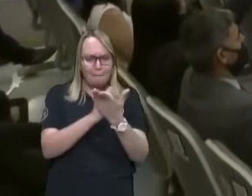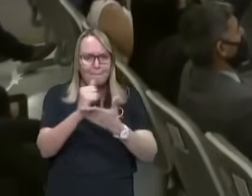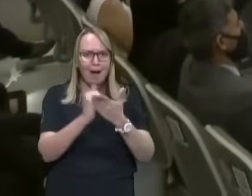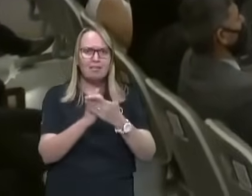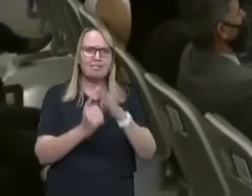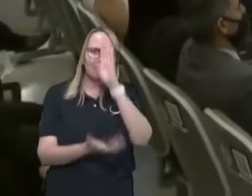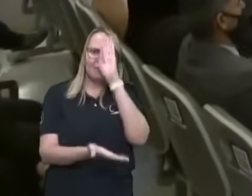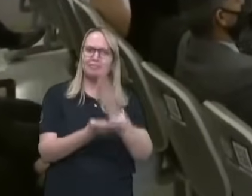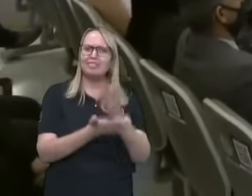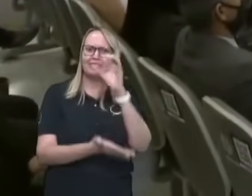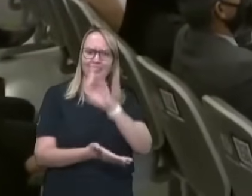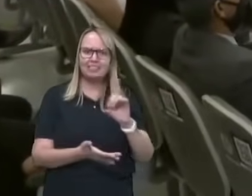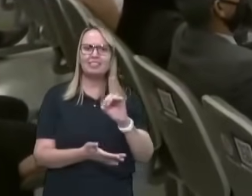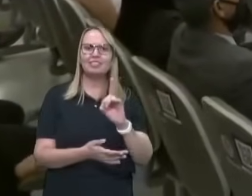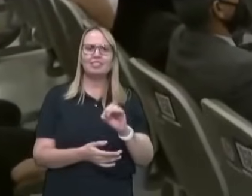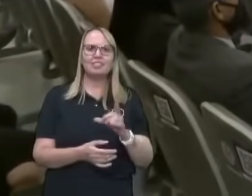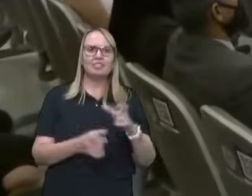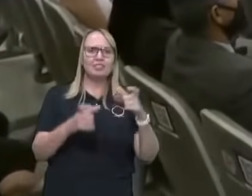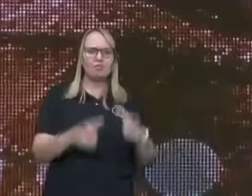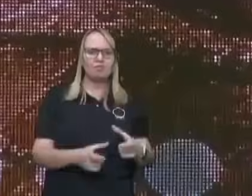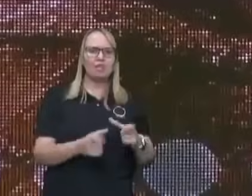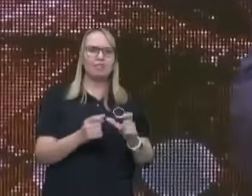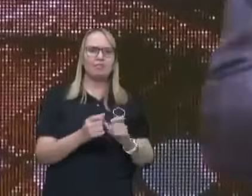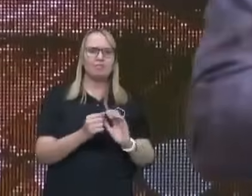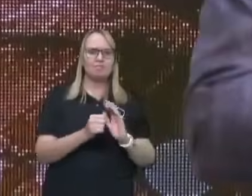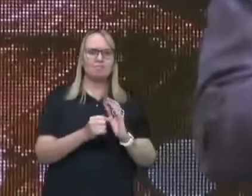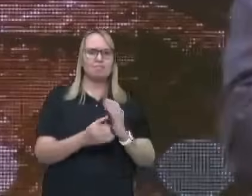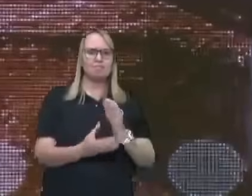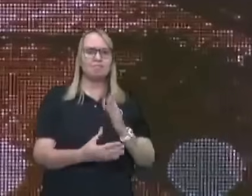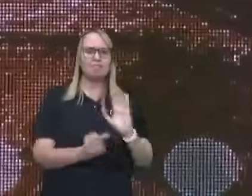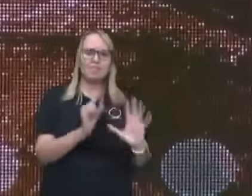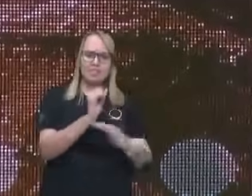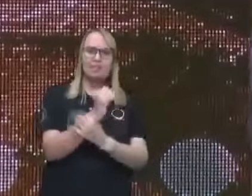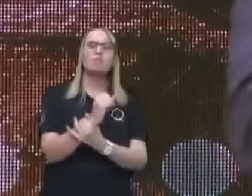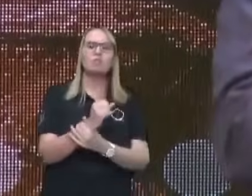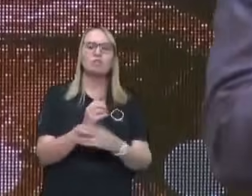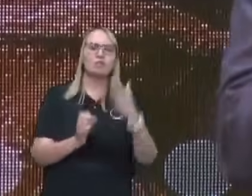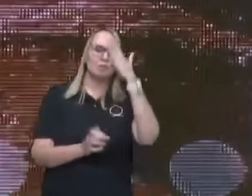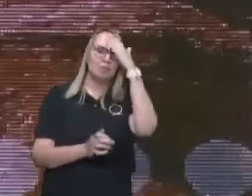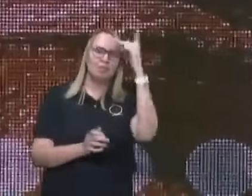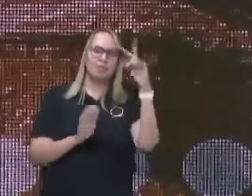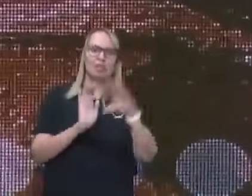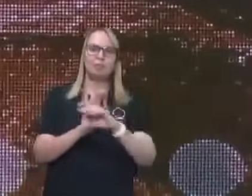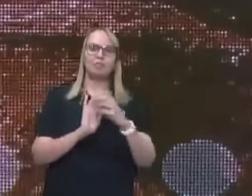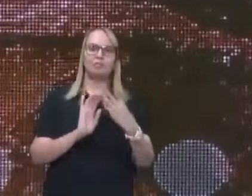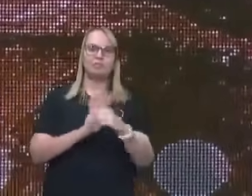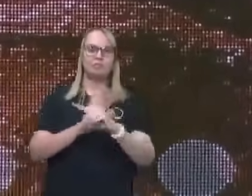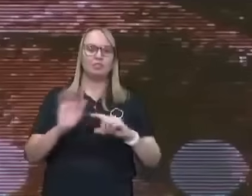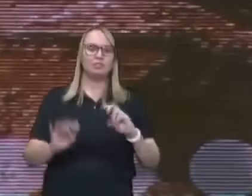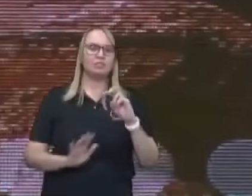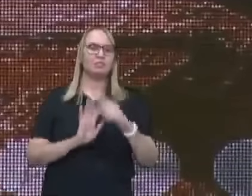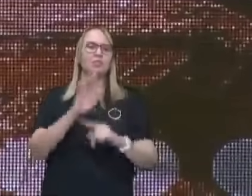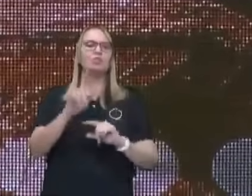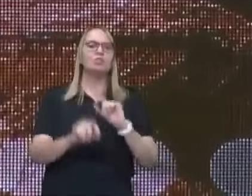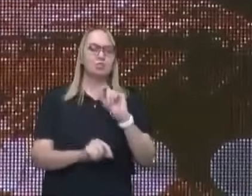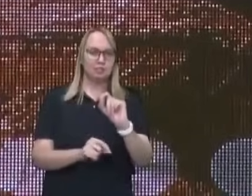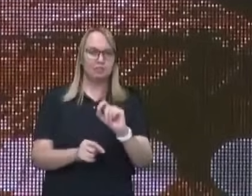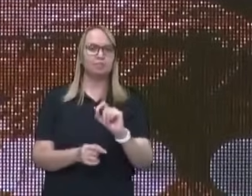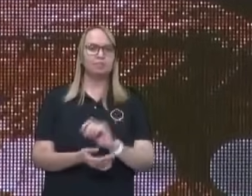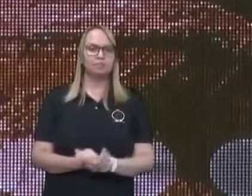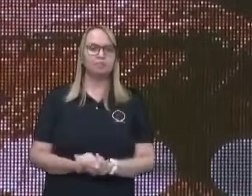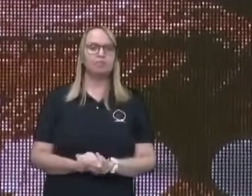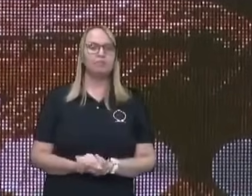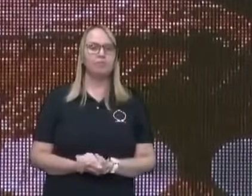Confiança em Deus é lugar seguro. Provérbios capítulo 3, versículo 5 diz: confia no Senhor